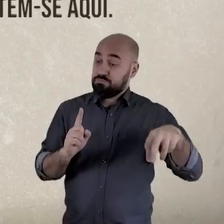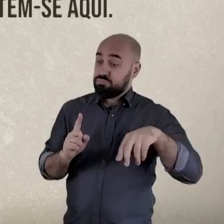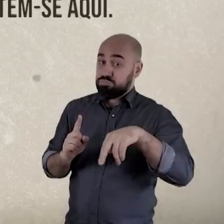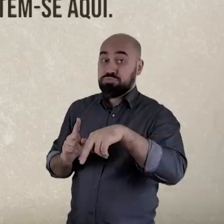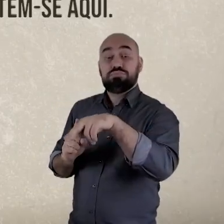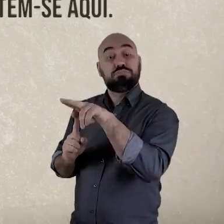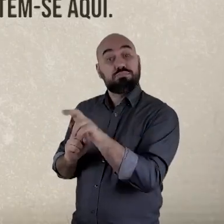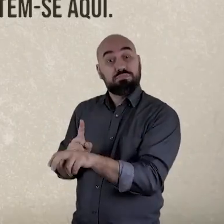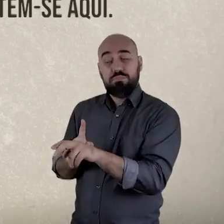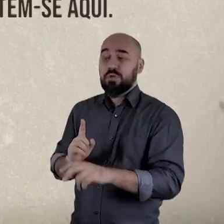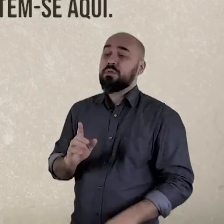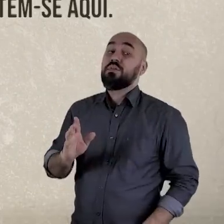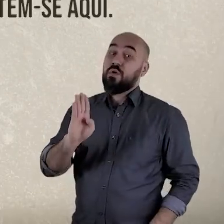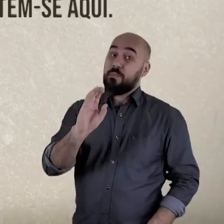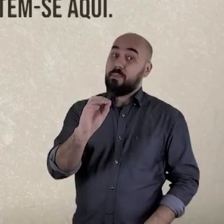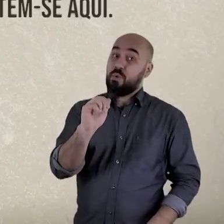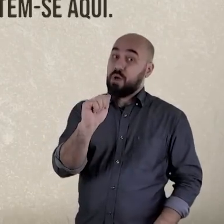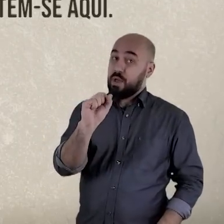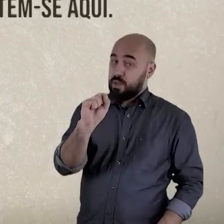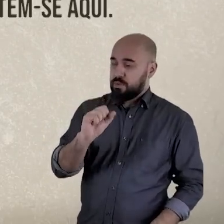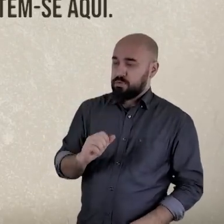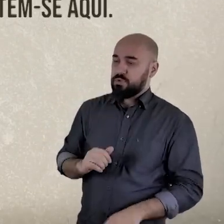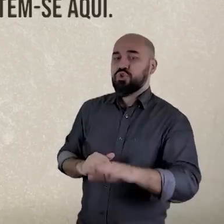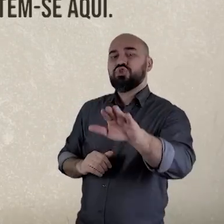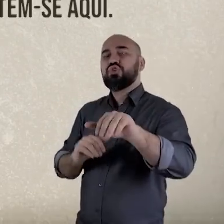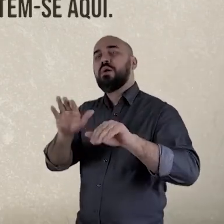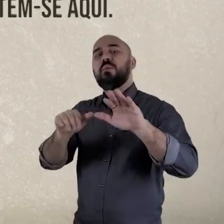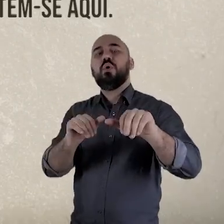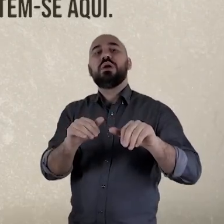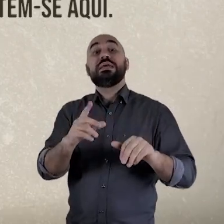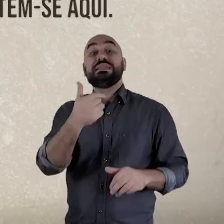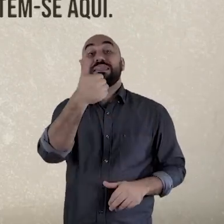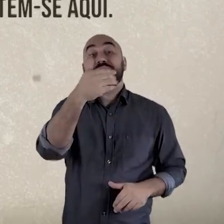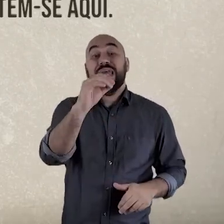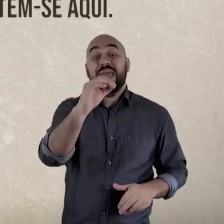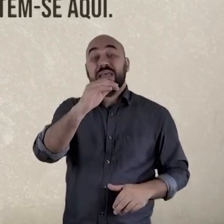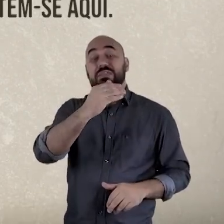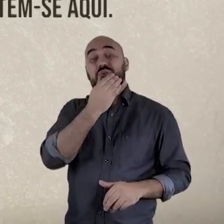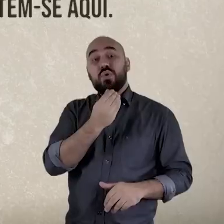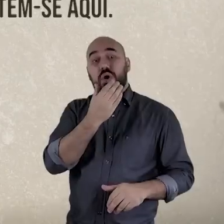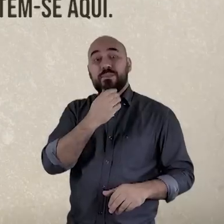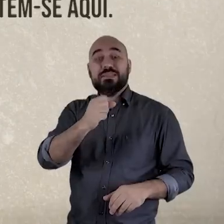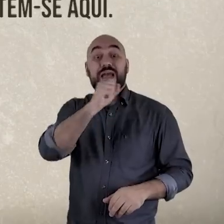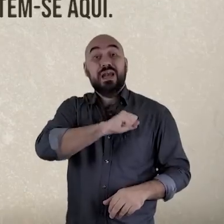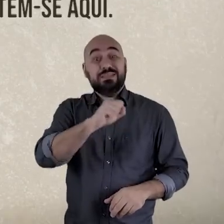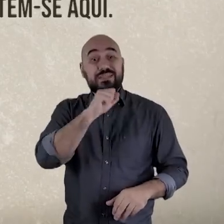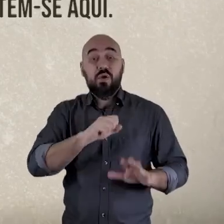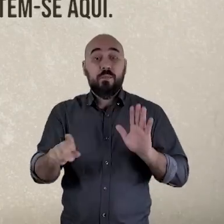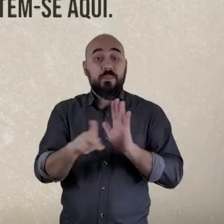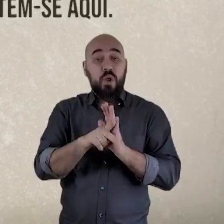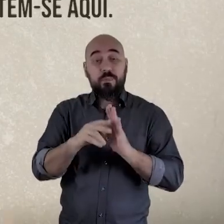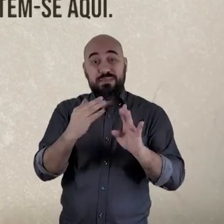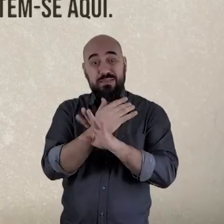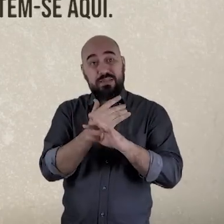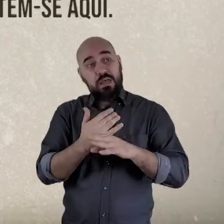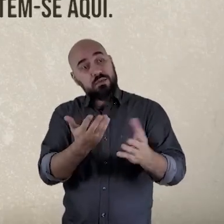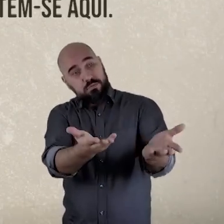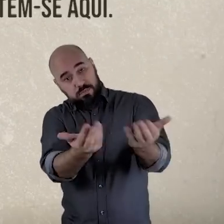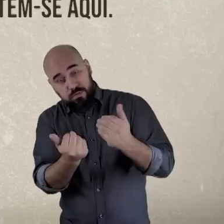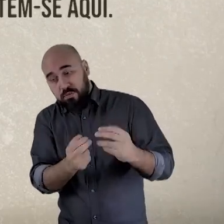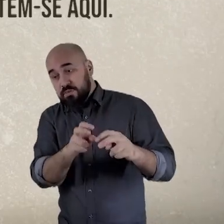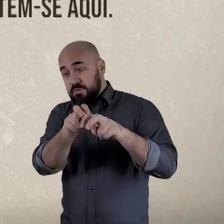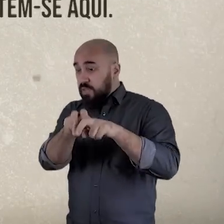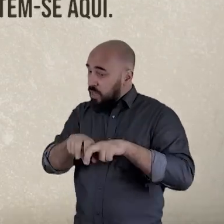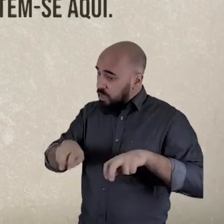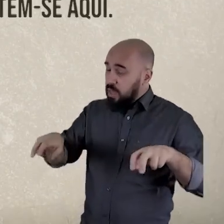se sentou. Então Boaz, diz o verso 2, chamou 10 homens dos anciãos da cidade e disse: sentem-se